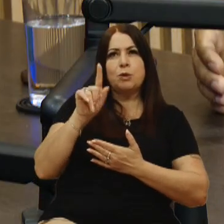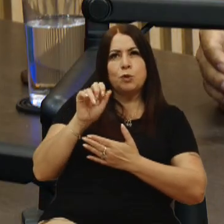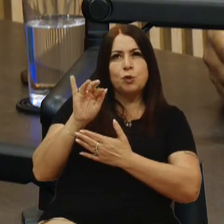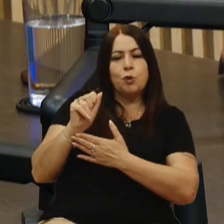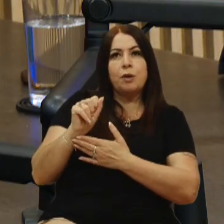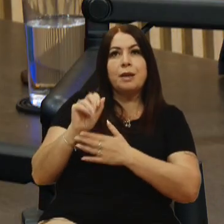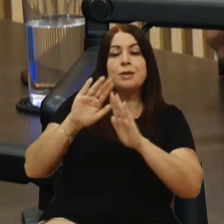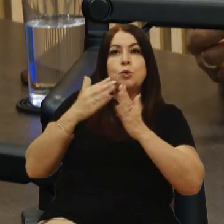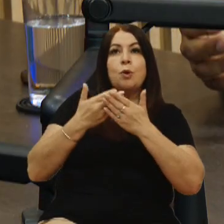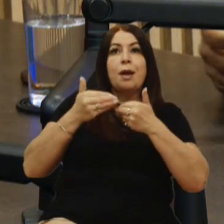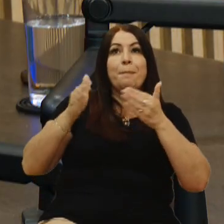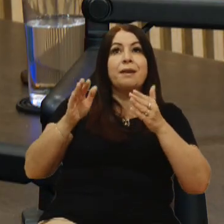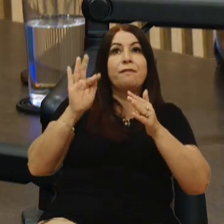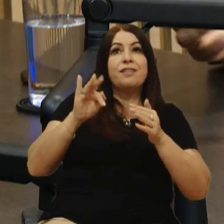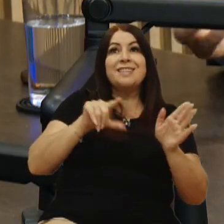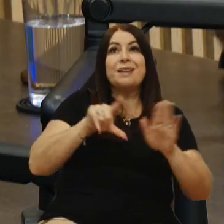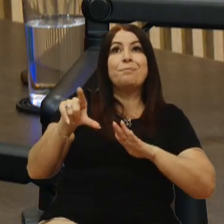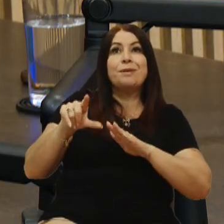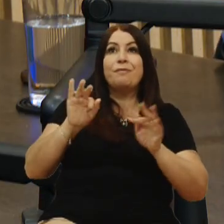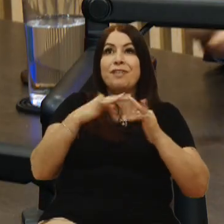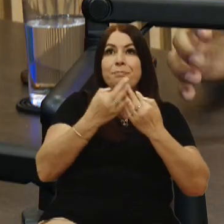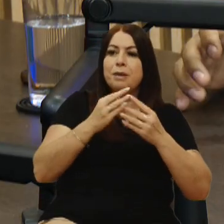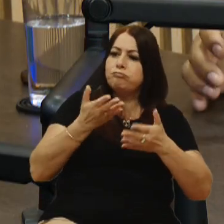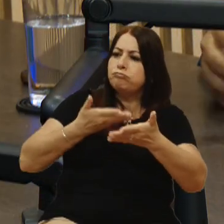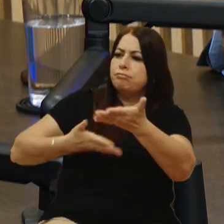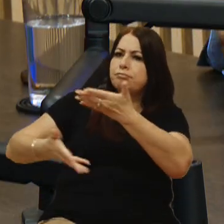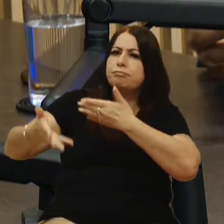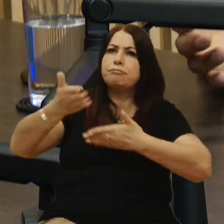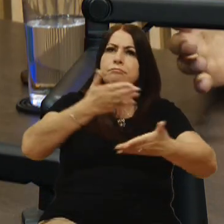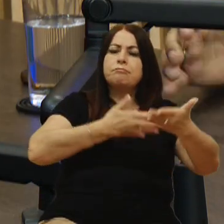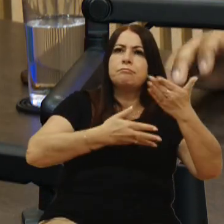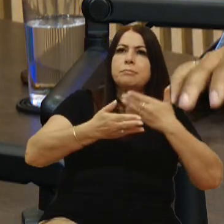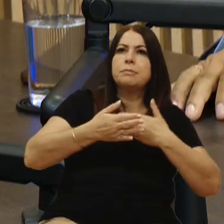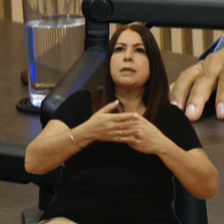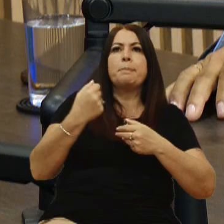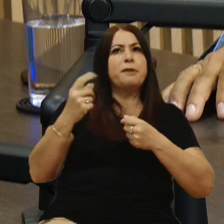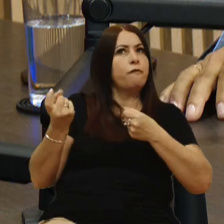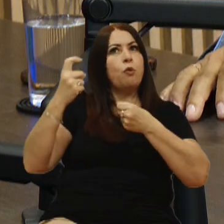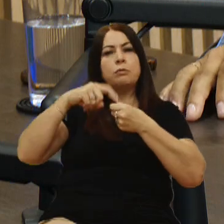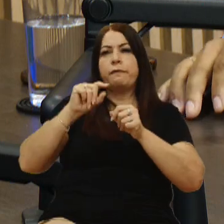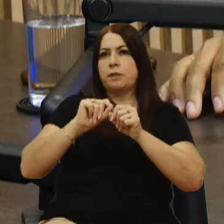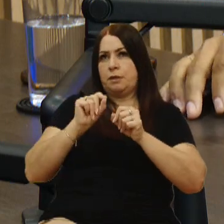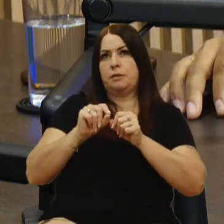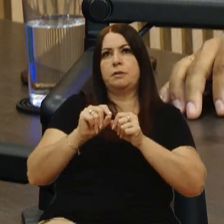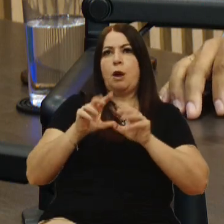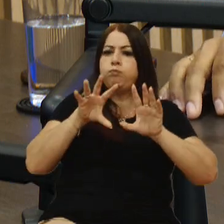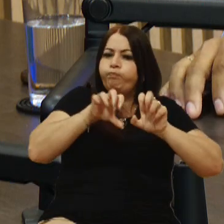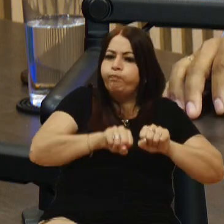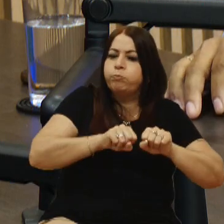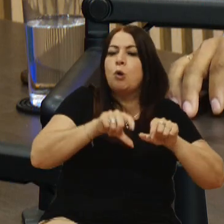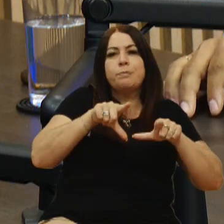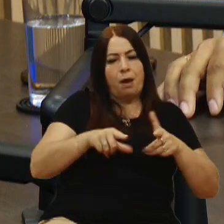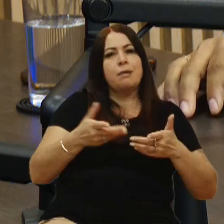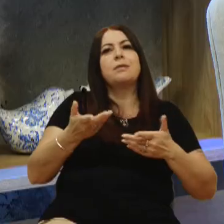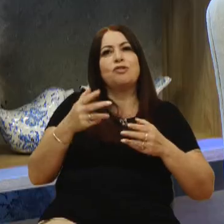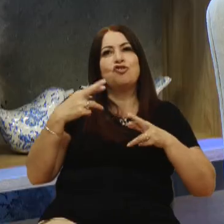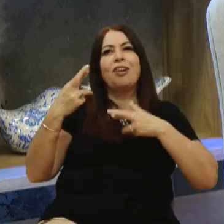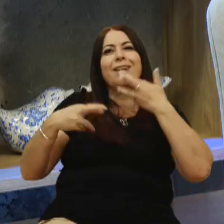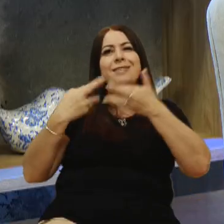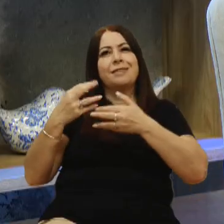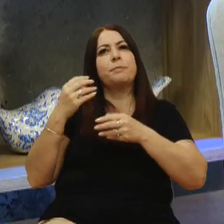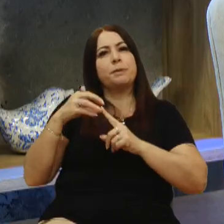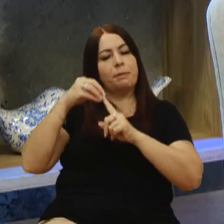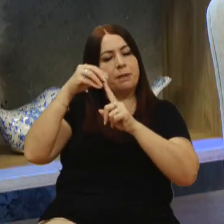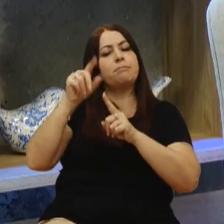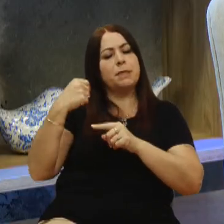eram abertas nos finais de semana para que as famílias se interagissem, fosse lá. A gente precisa voltar a fazer isso. A ocupação de espaços, né, de lazer principalmente, né,